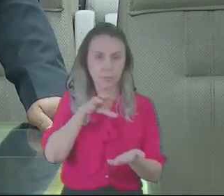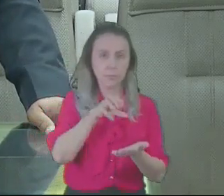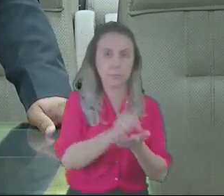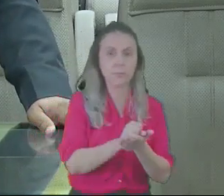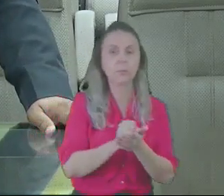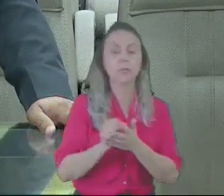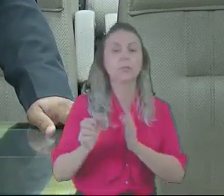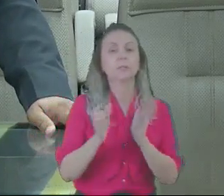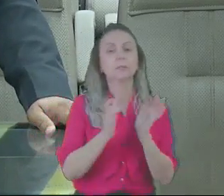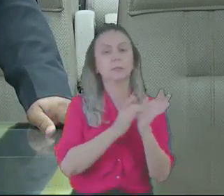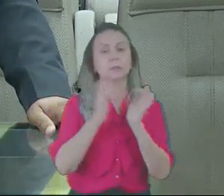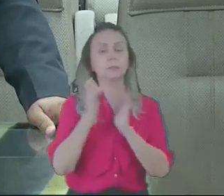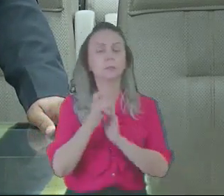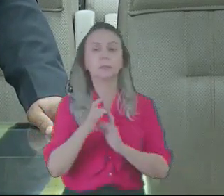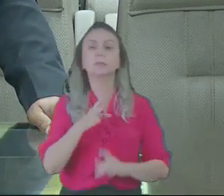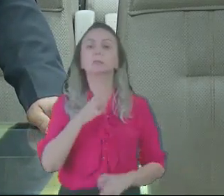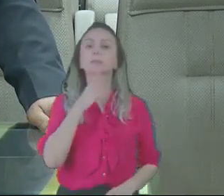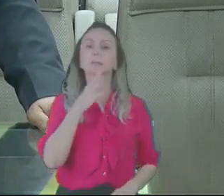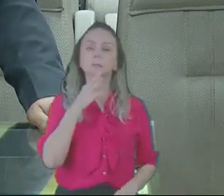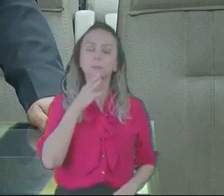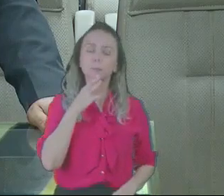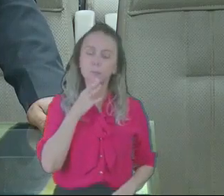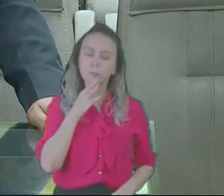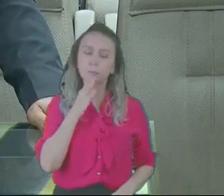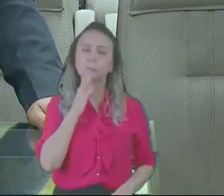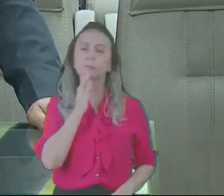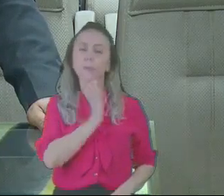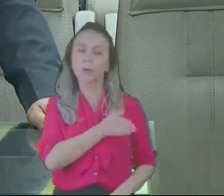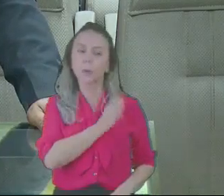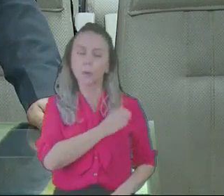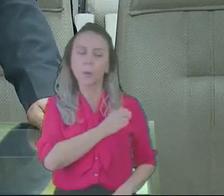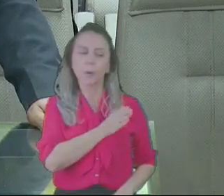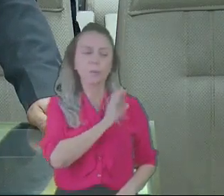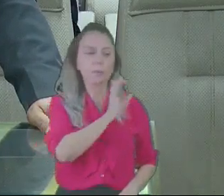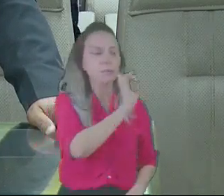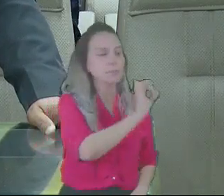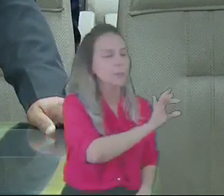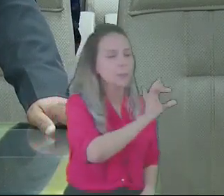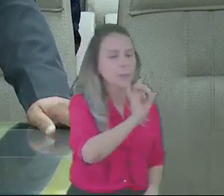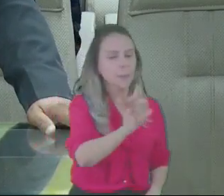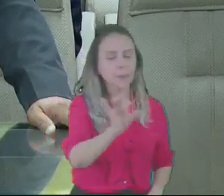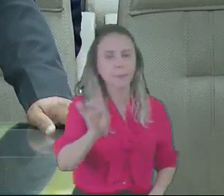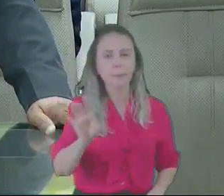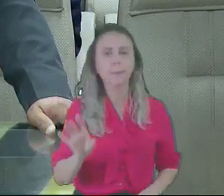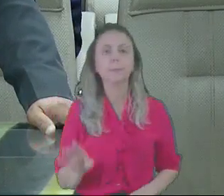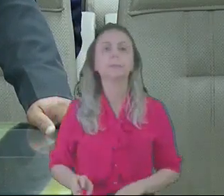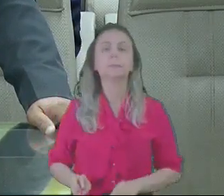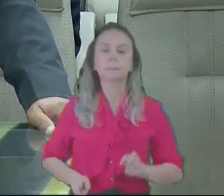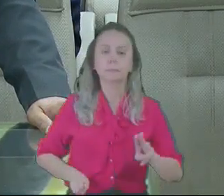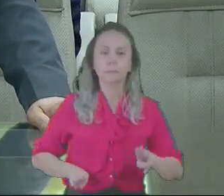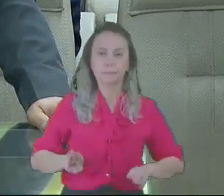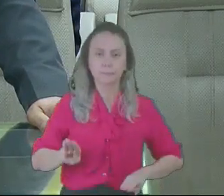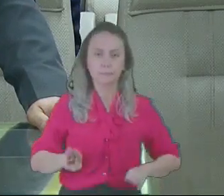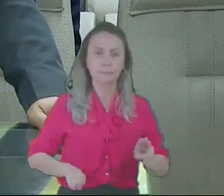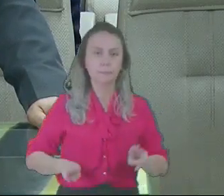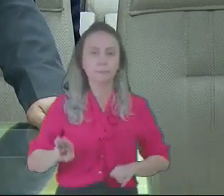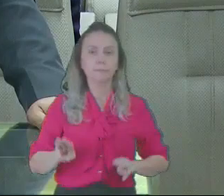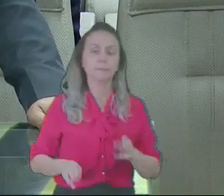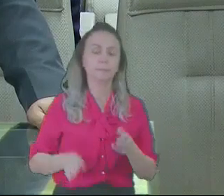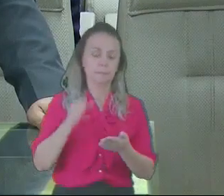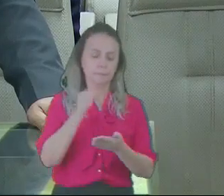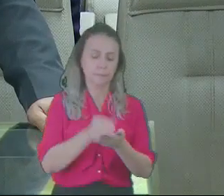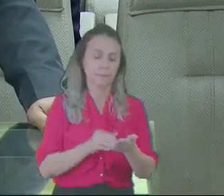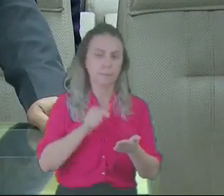conhecia o que estava dentro do coração do homem quando o Marcos escreveu o Evangelho no Capítulo 7